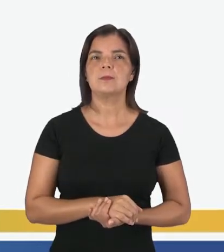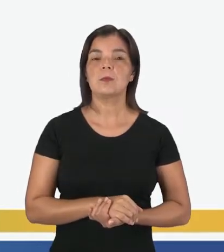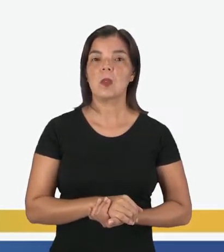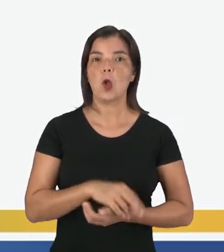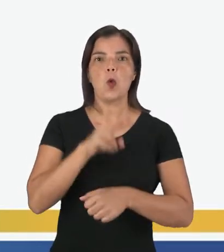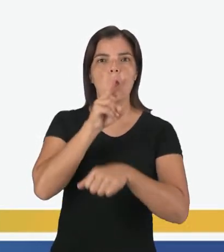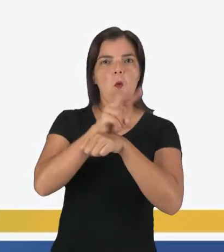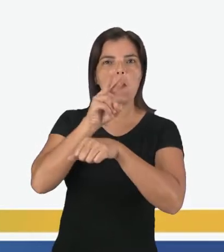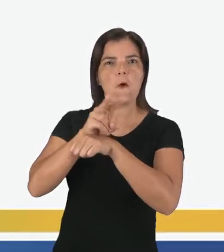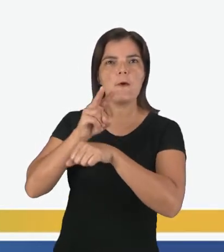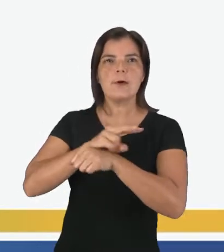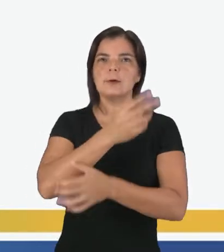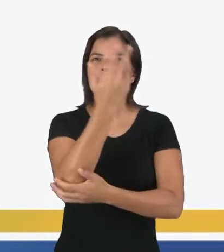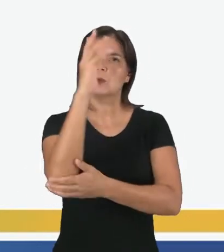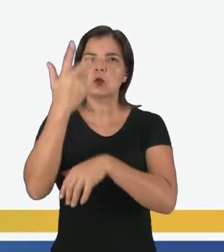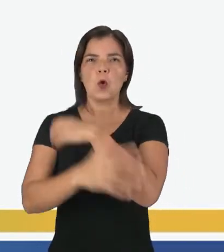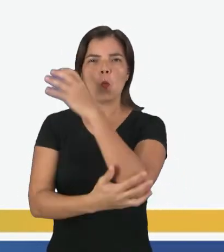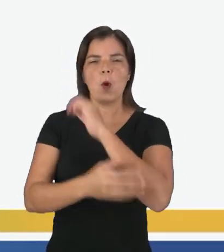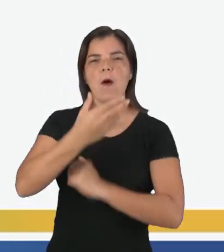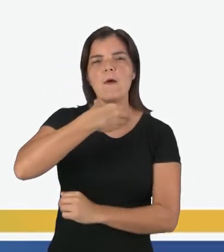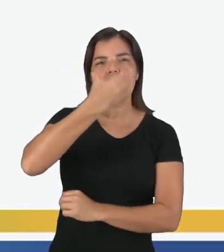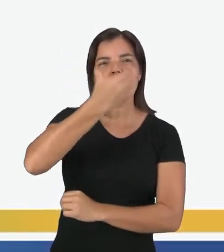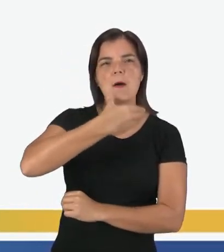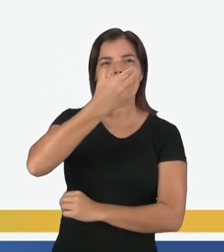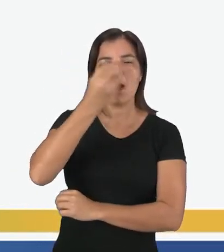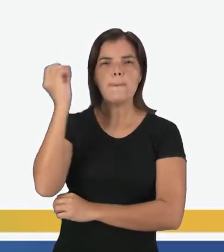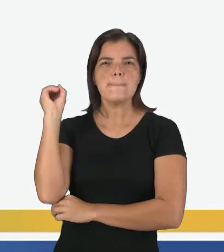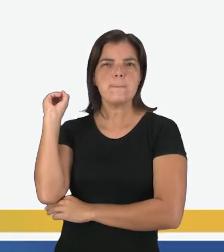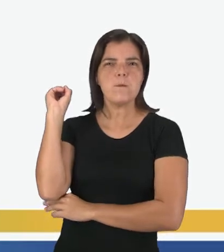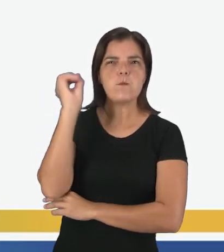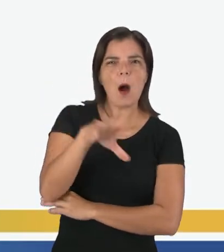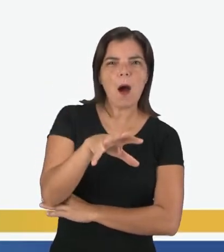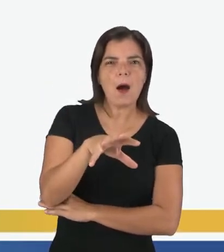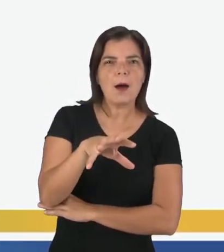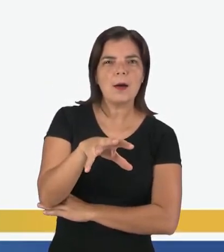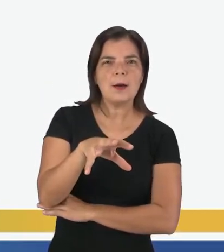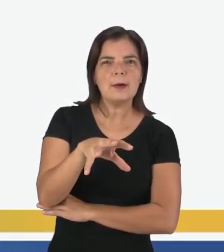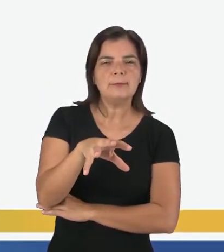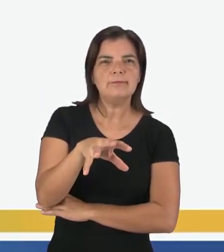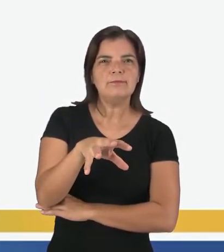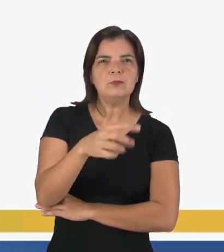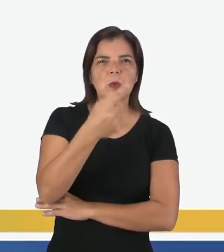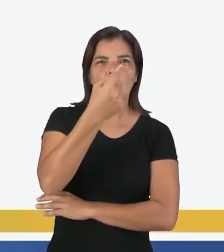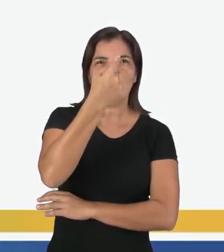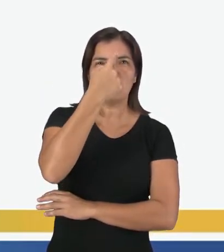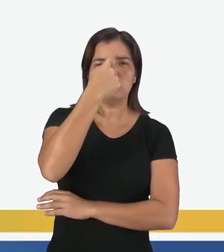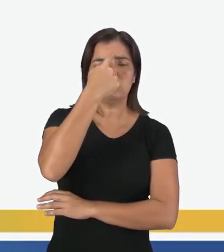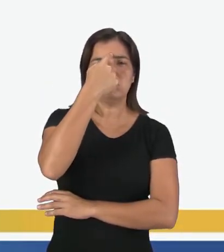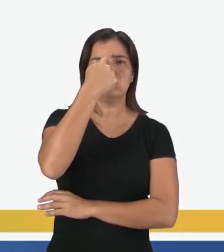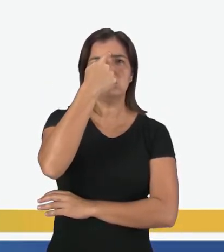E o guardião da floresta pega uma maçã da macieira e acerta em cheio seu alvo.